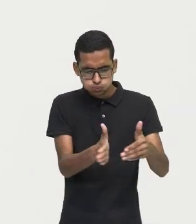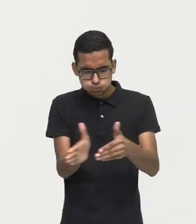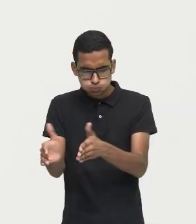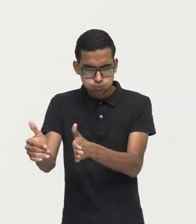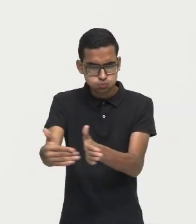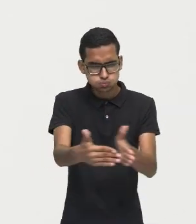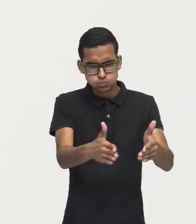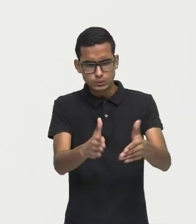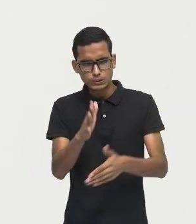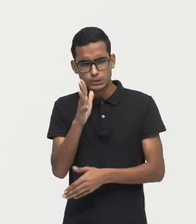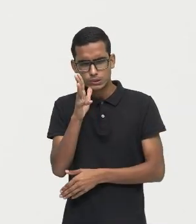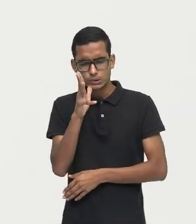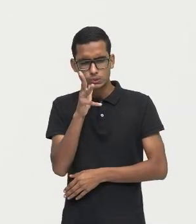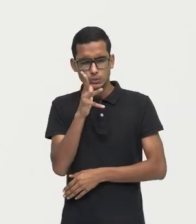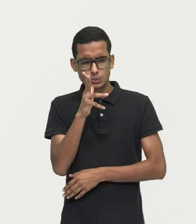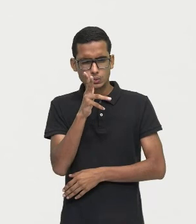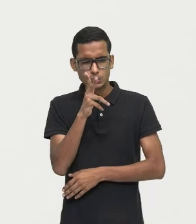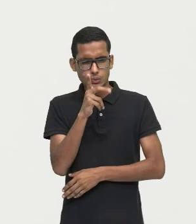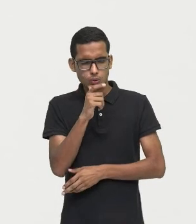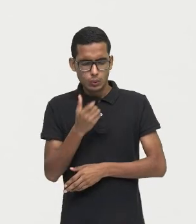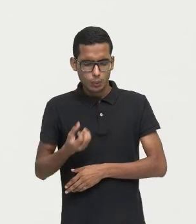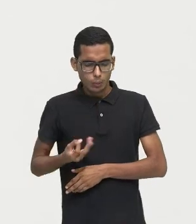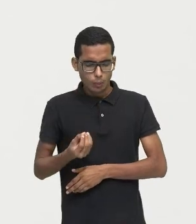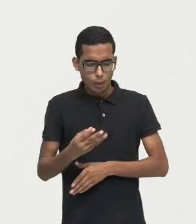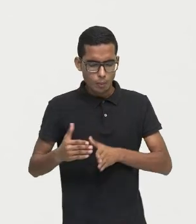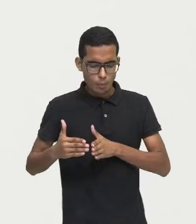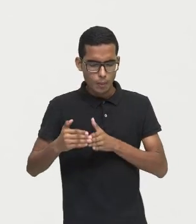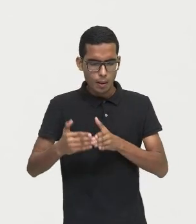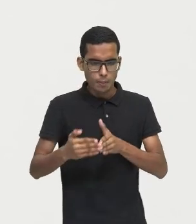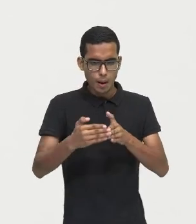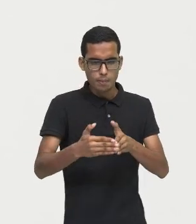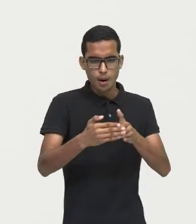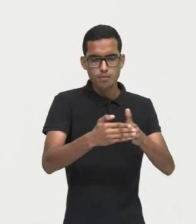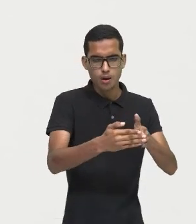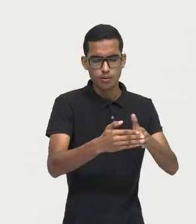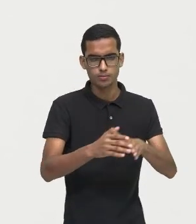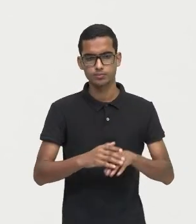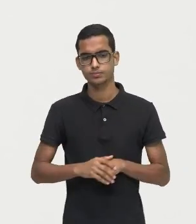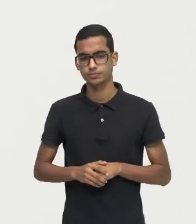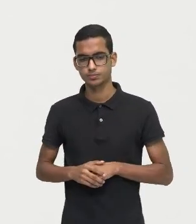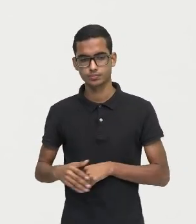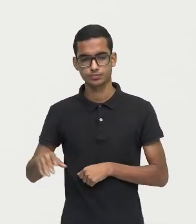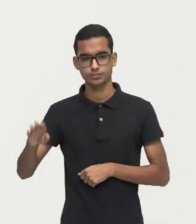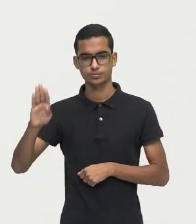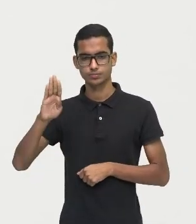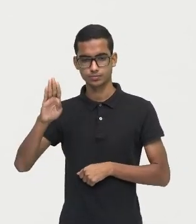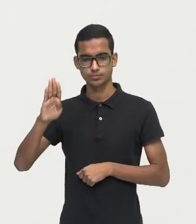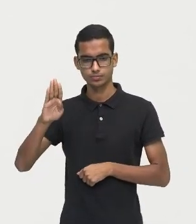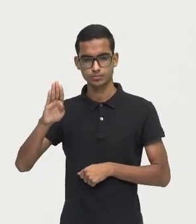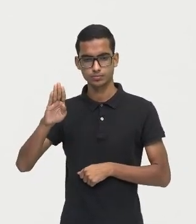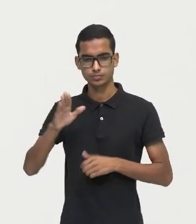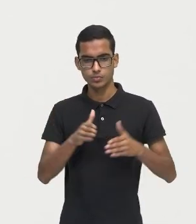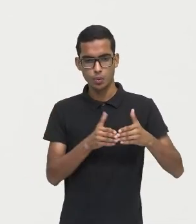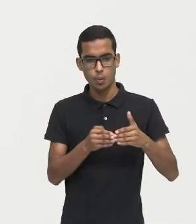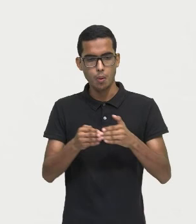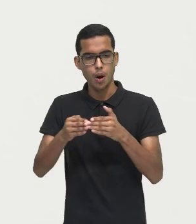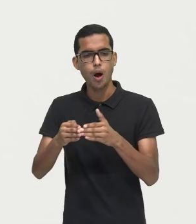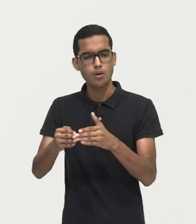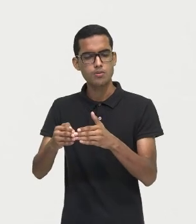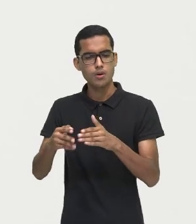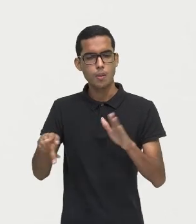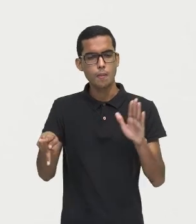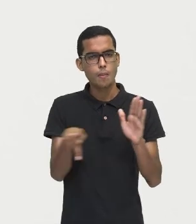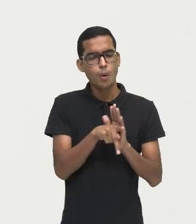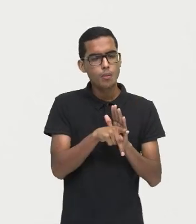de viagem, né? Letra B, o predomínio de embarcações exclusivas para o transporte